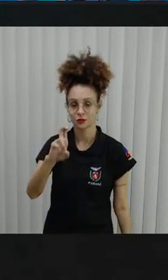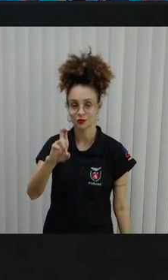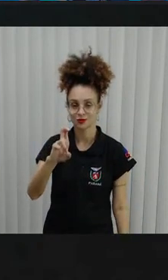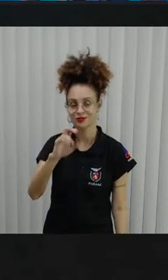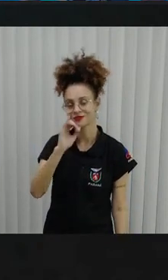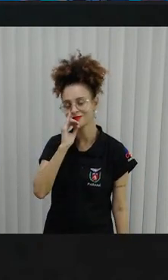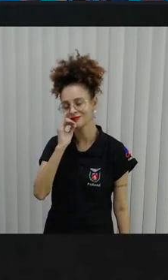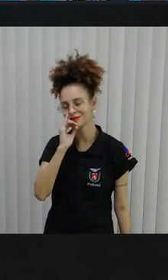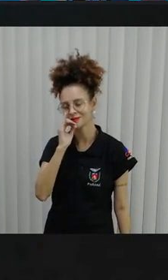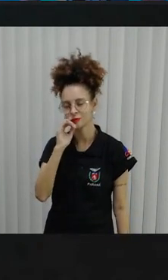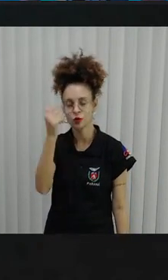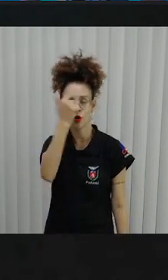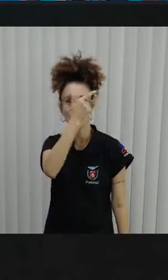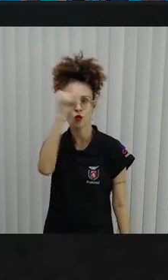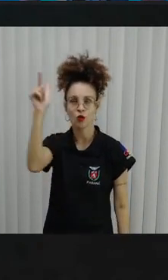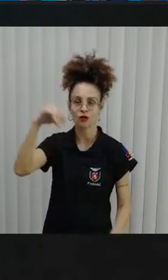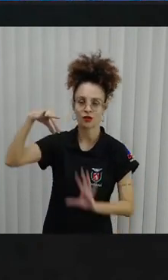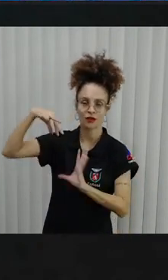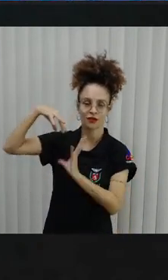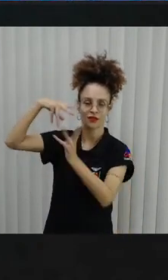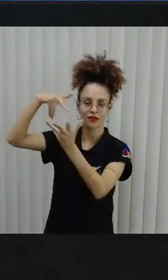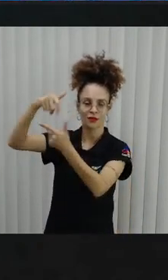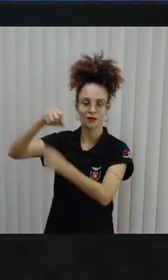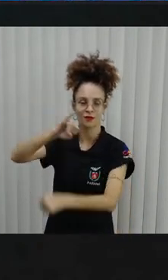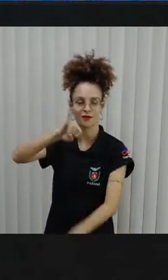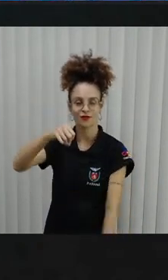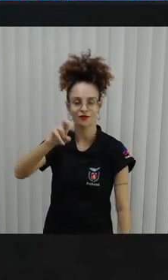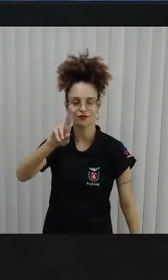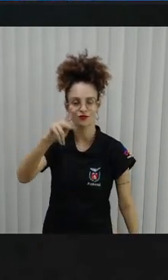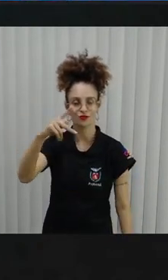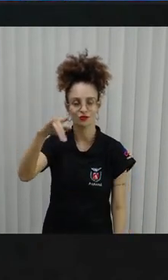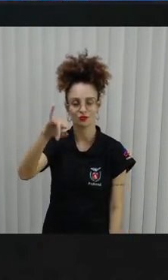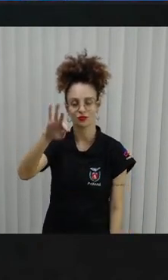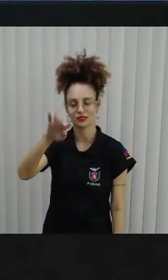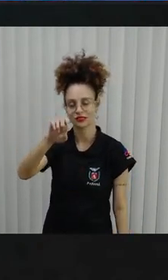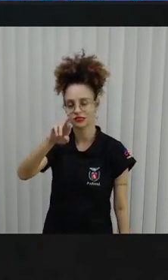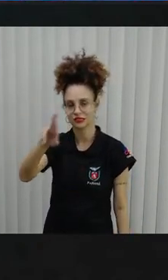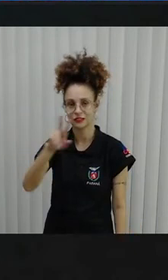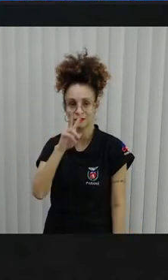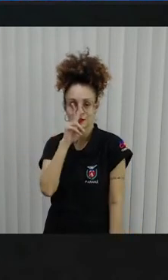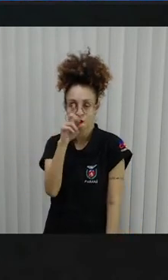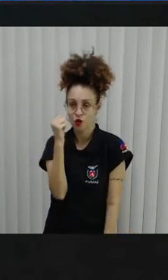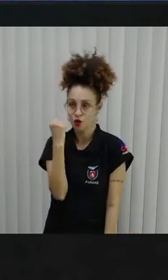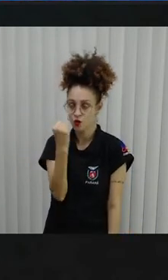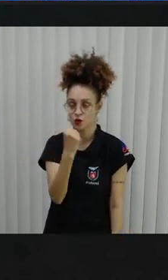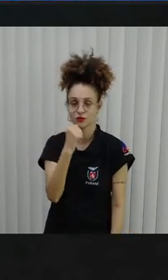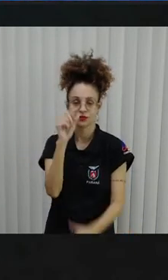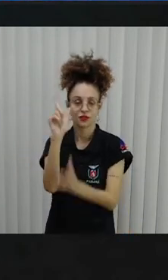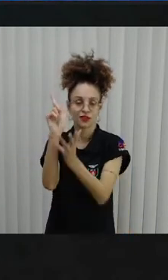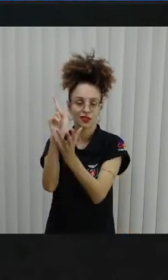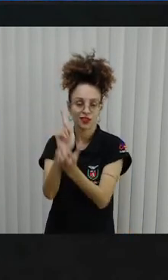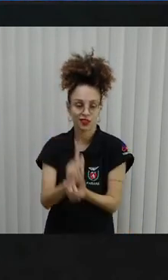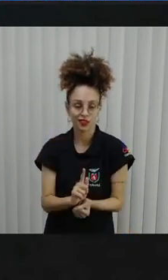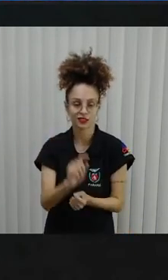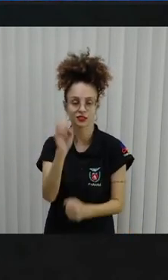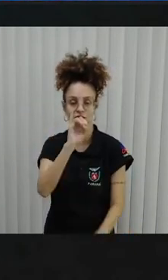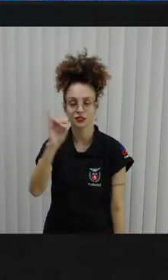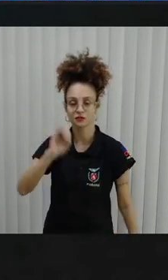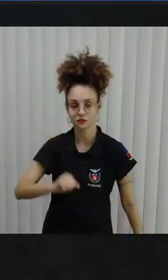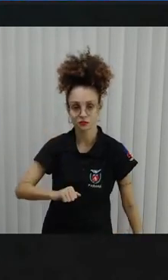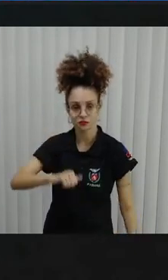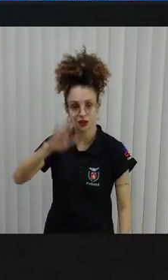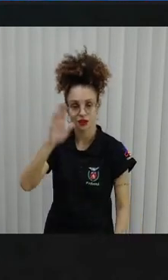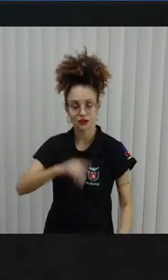em Júpiter. É. Coitado, não sai do lugar, ó. É muito, a força da gravidade tá muito forte, né? Então, quanto maior for esse